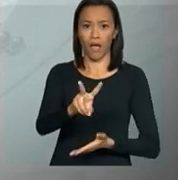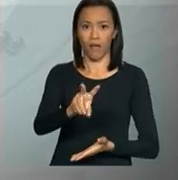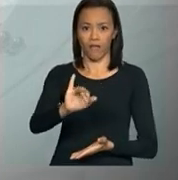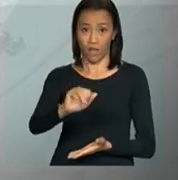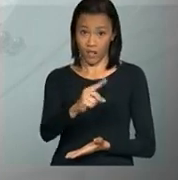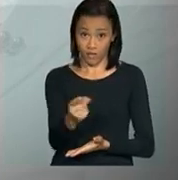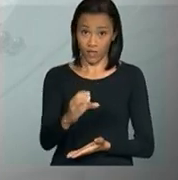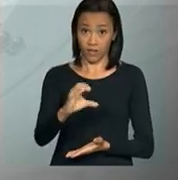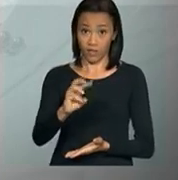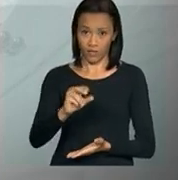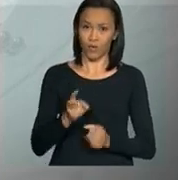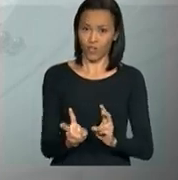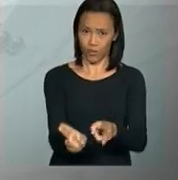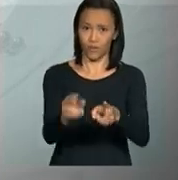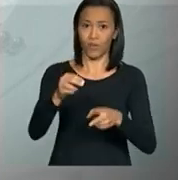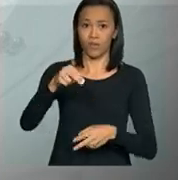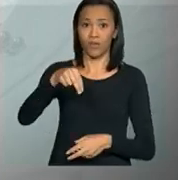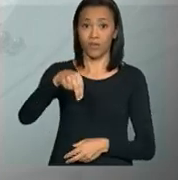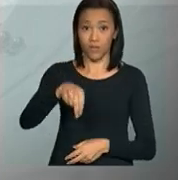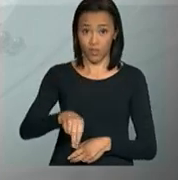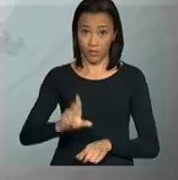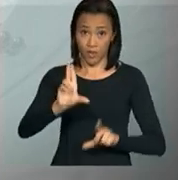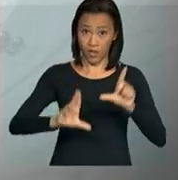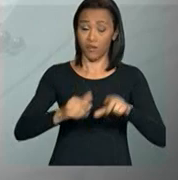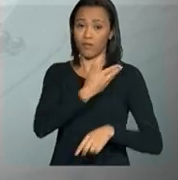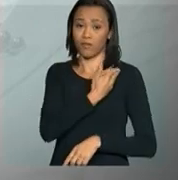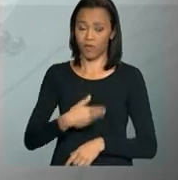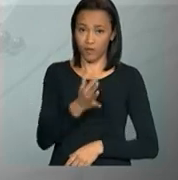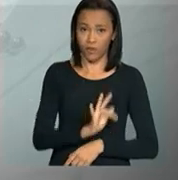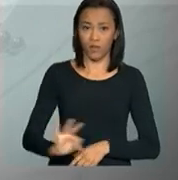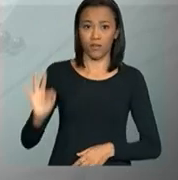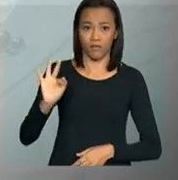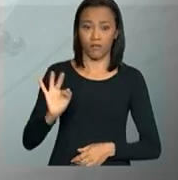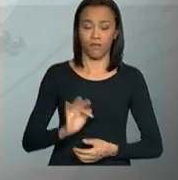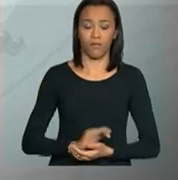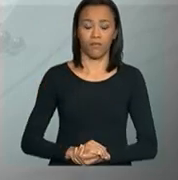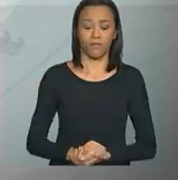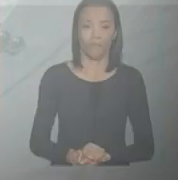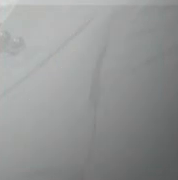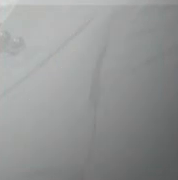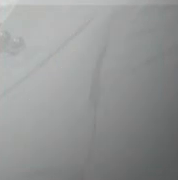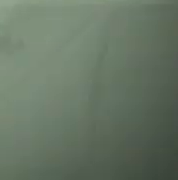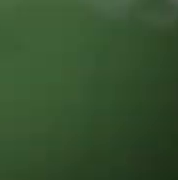Civil Continue com a gente na NBR a TV do Governo